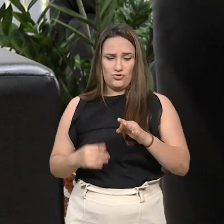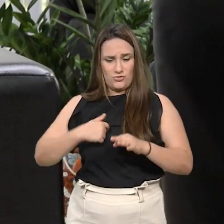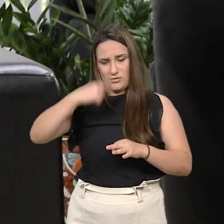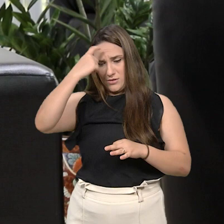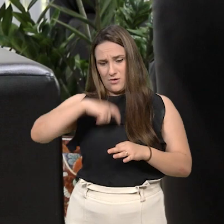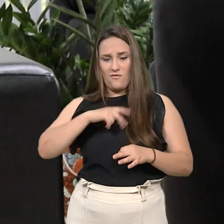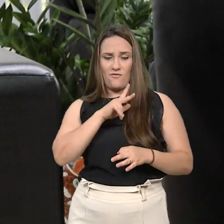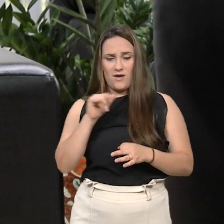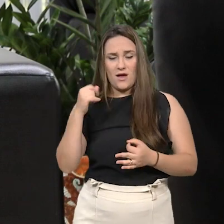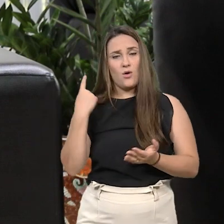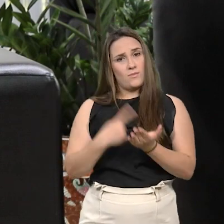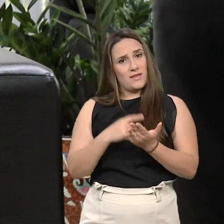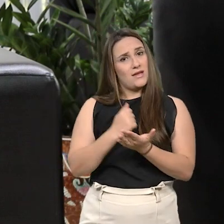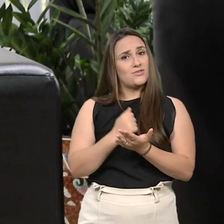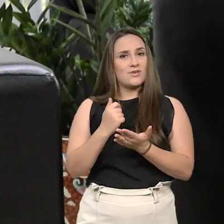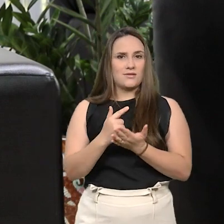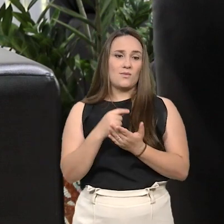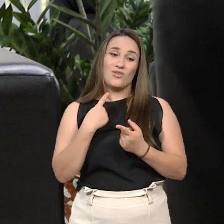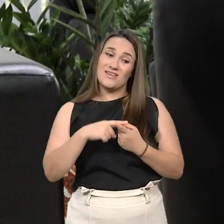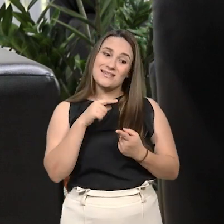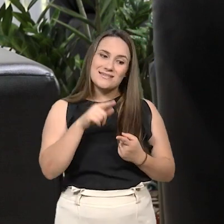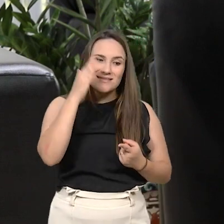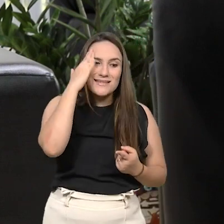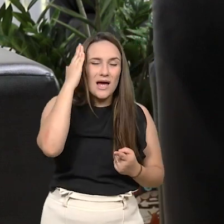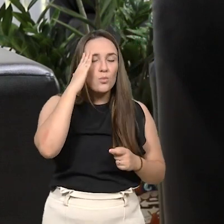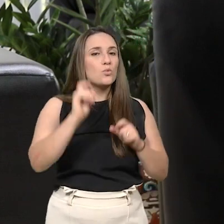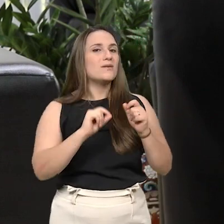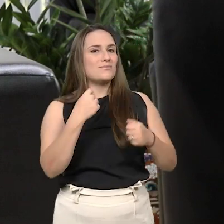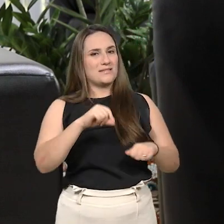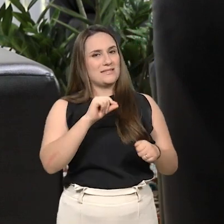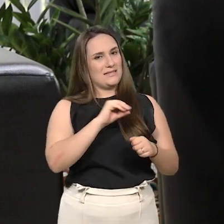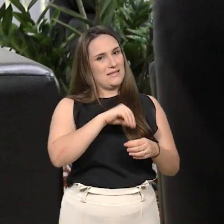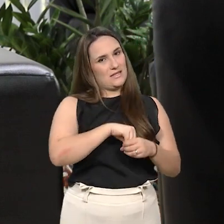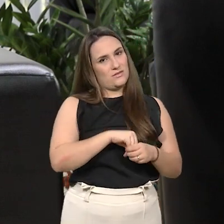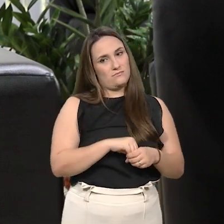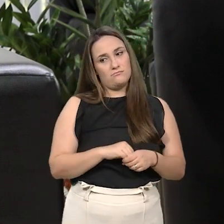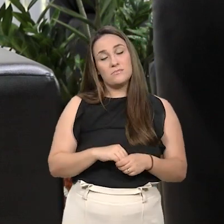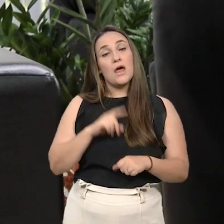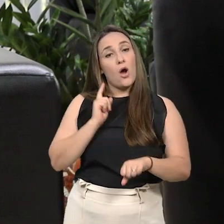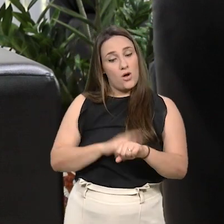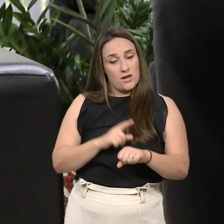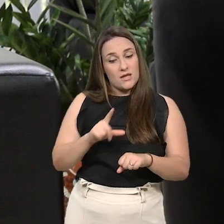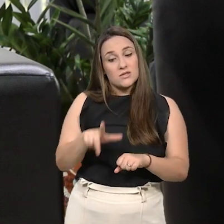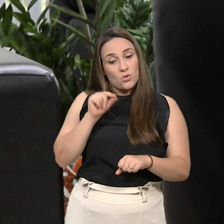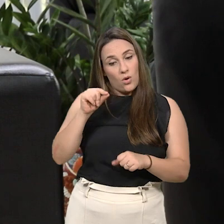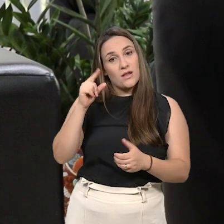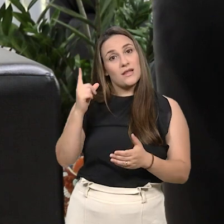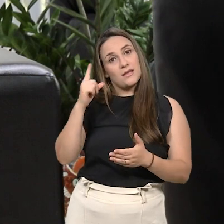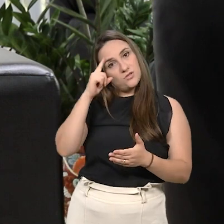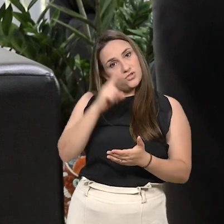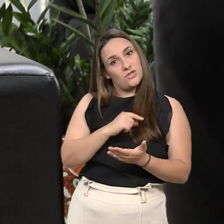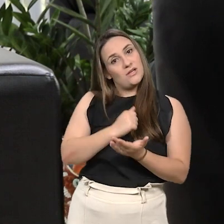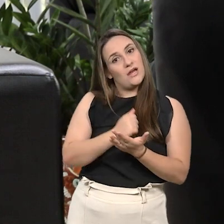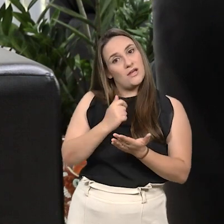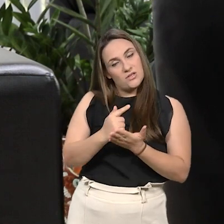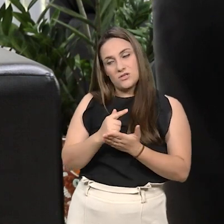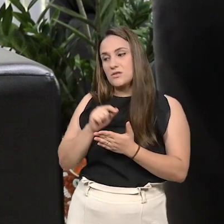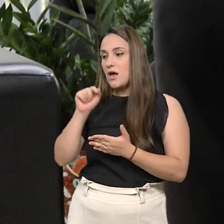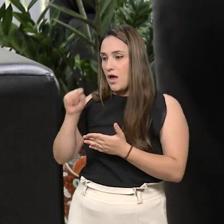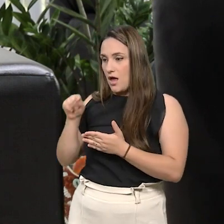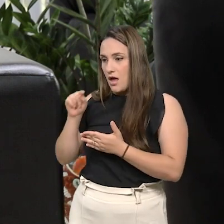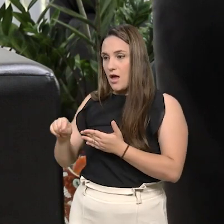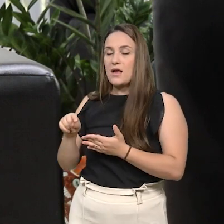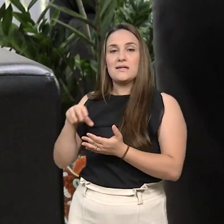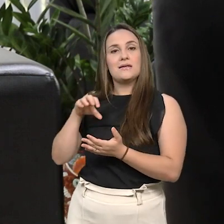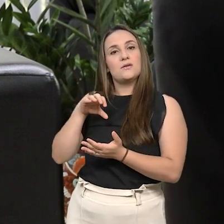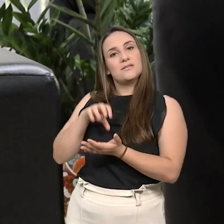é o cartório. Eles marcando a data, a Central de Processamento Eletrônico vai expedir os mandados, vai